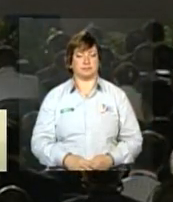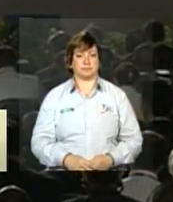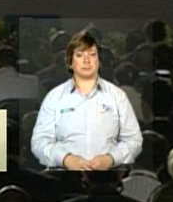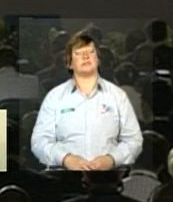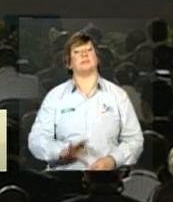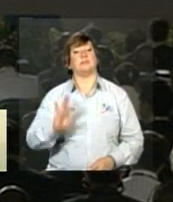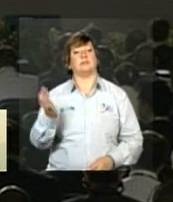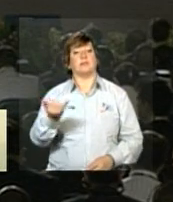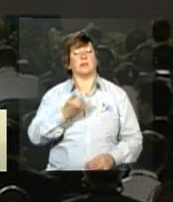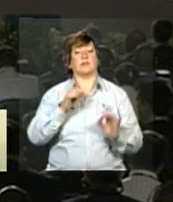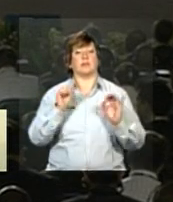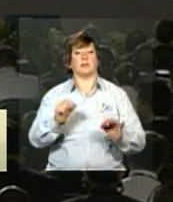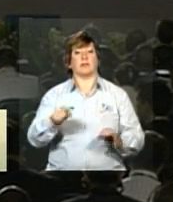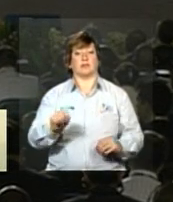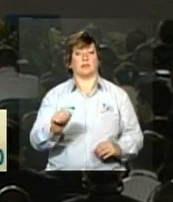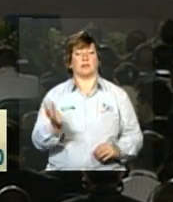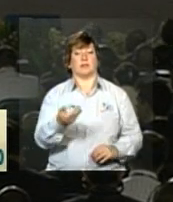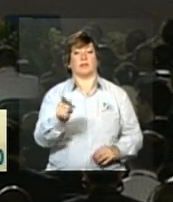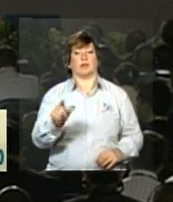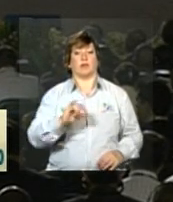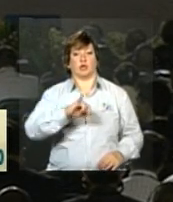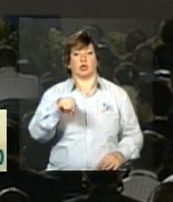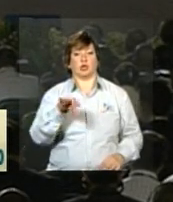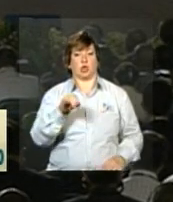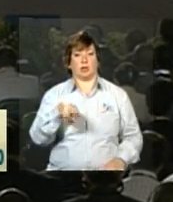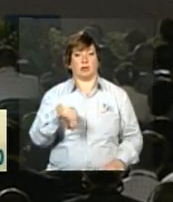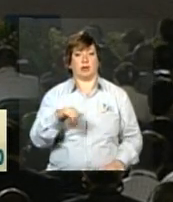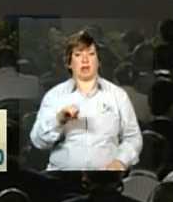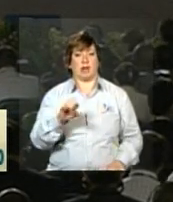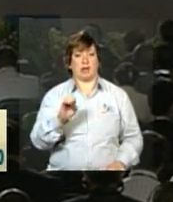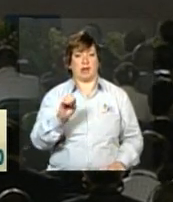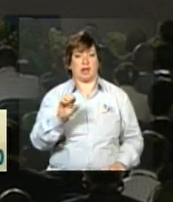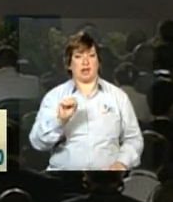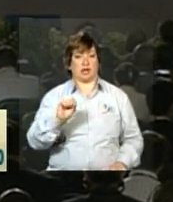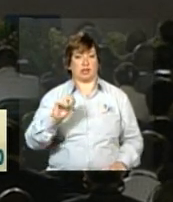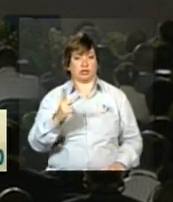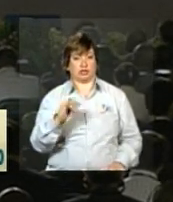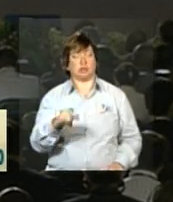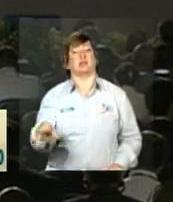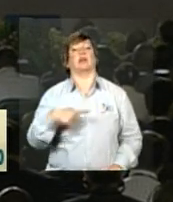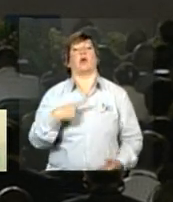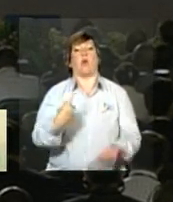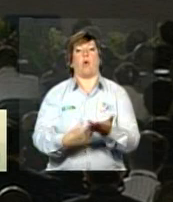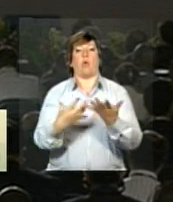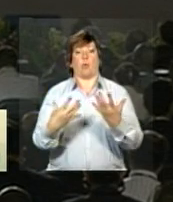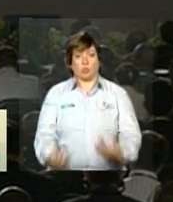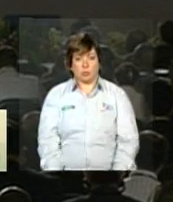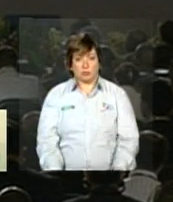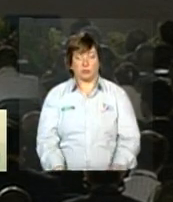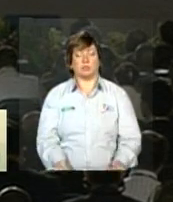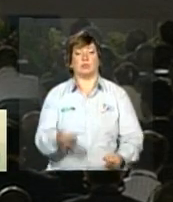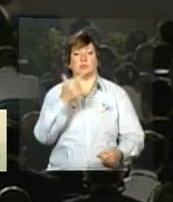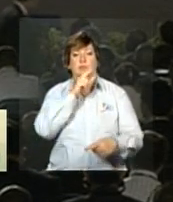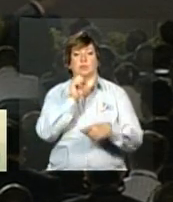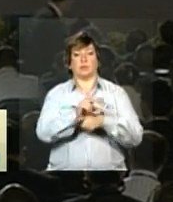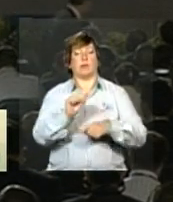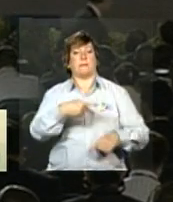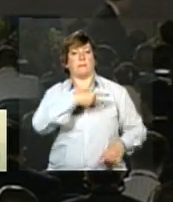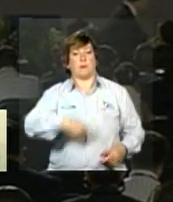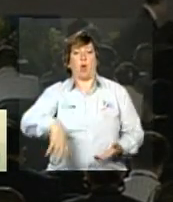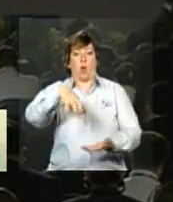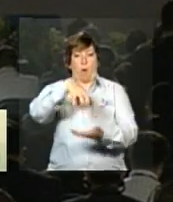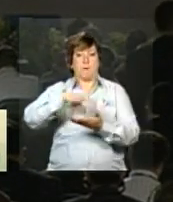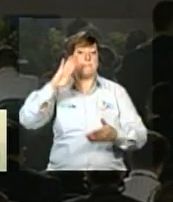fui informado que Sua Excelência John Ash concordou em assumir a presidência do